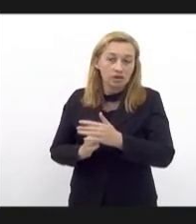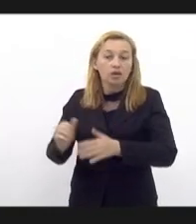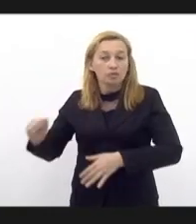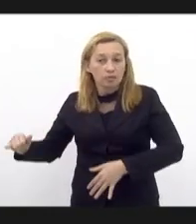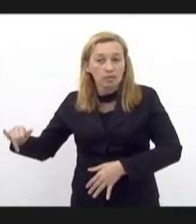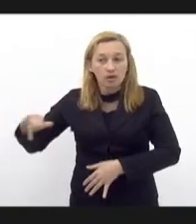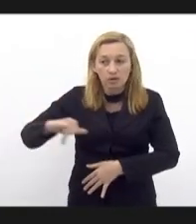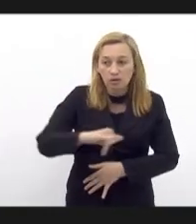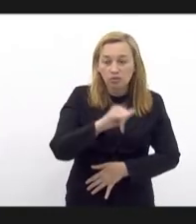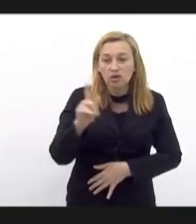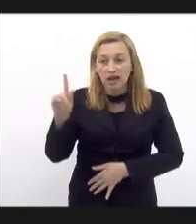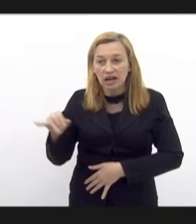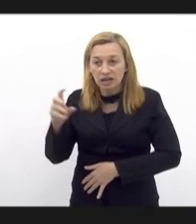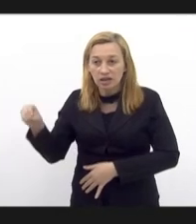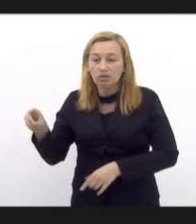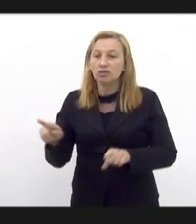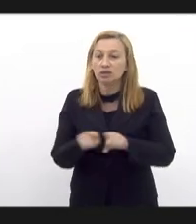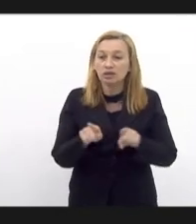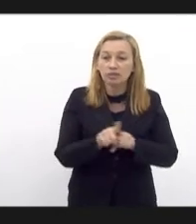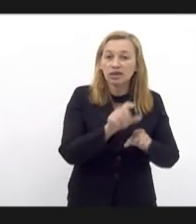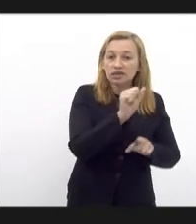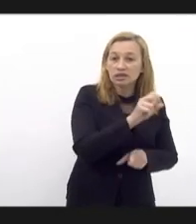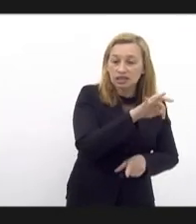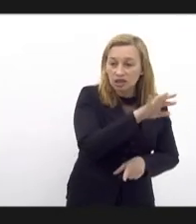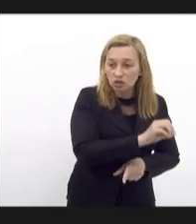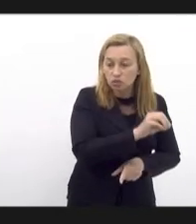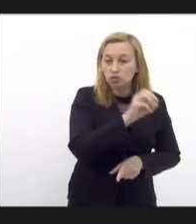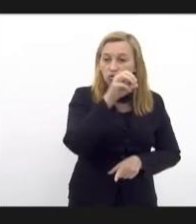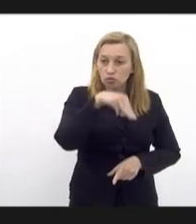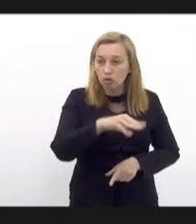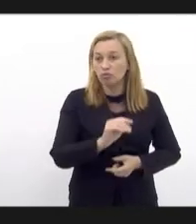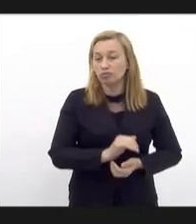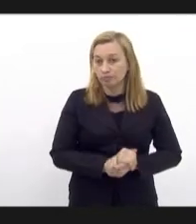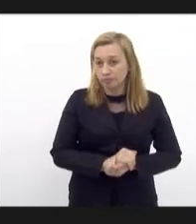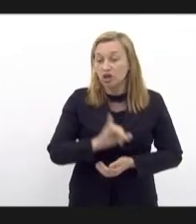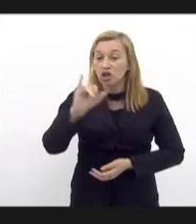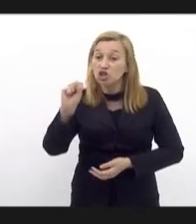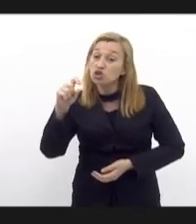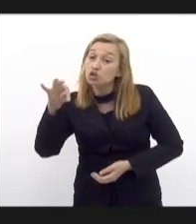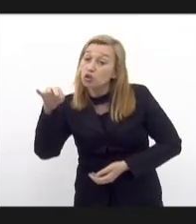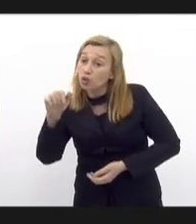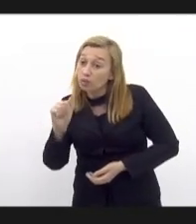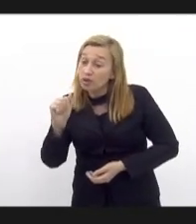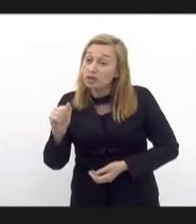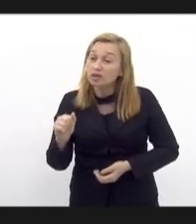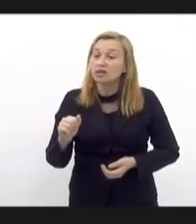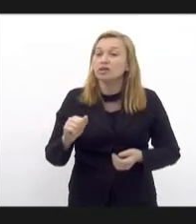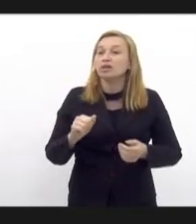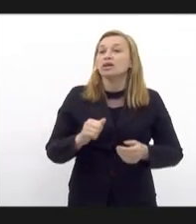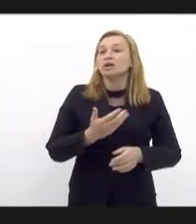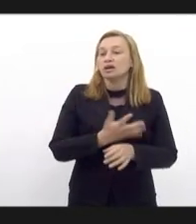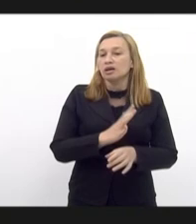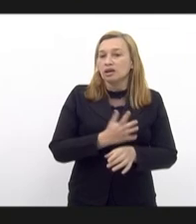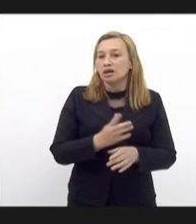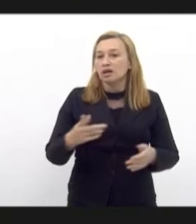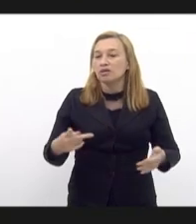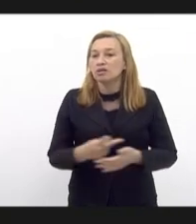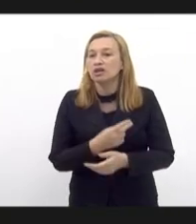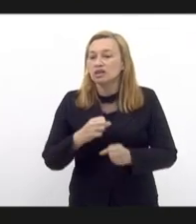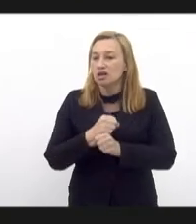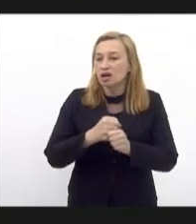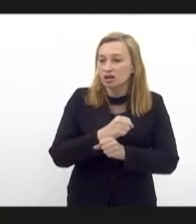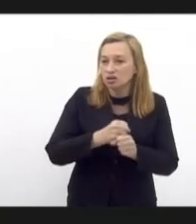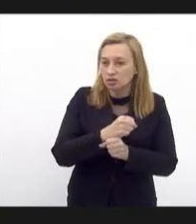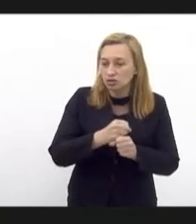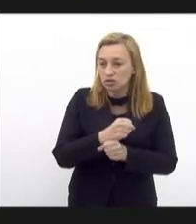aeroporto Galeão e Santos Dumont, de forma isonômica, que na prática ocorre há muitos anos,